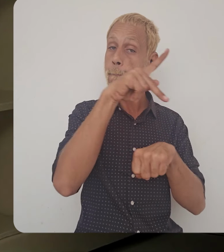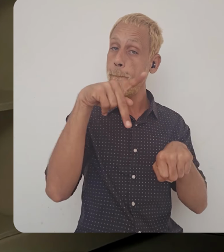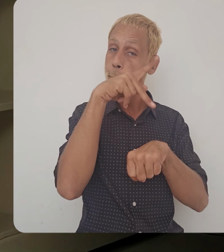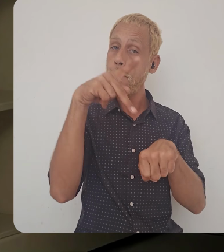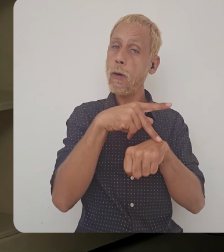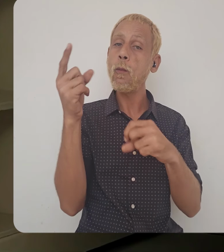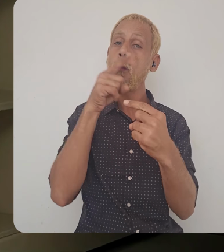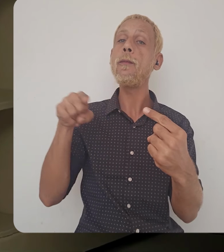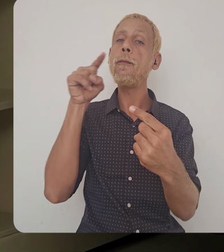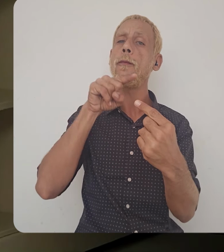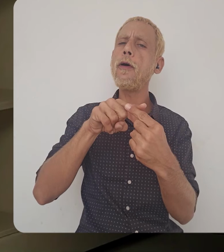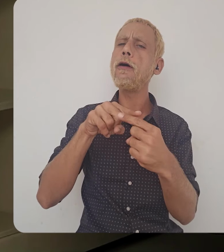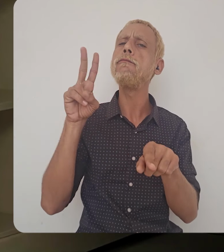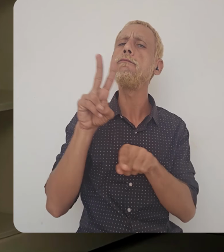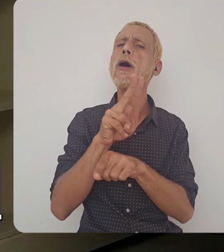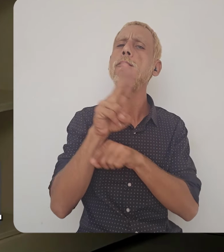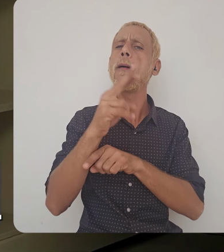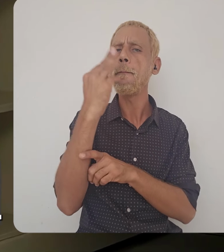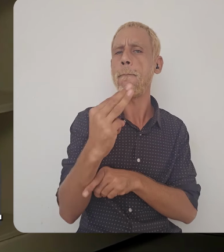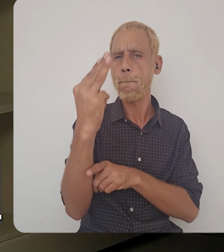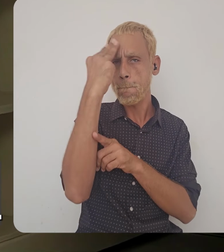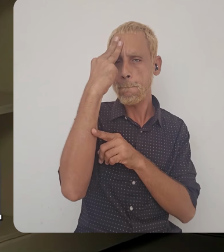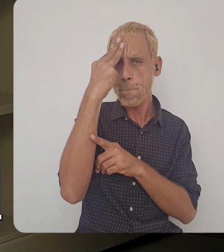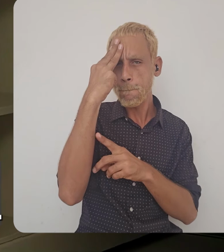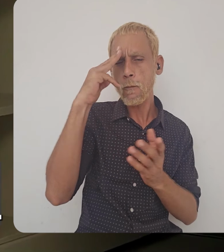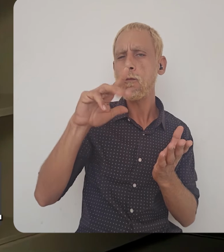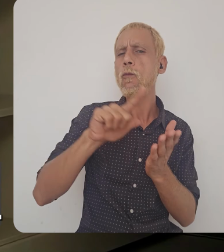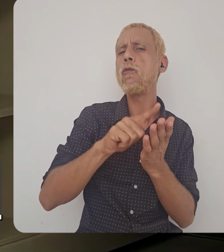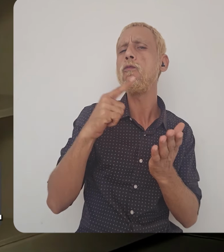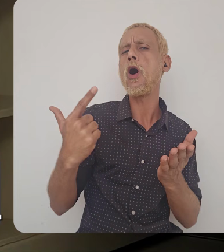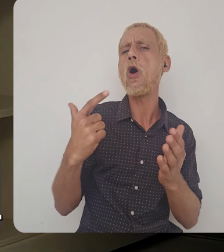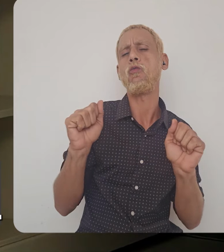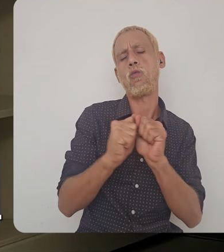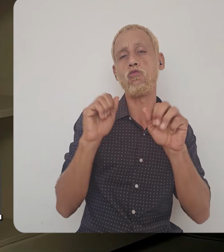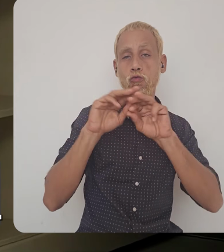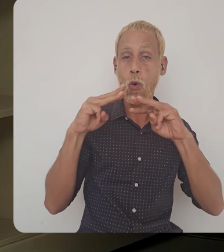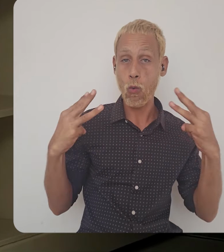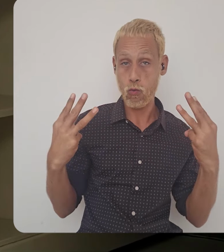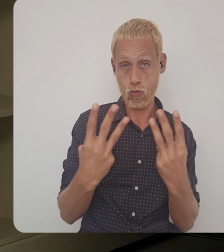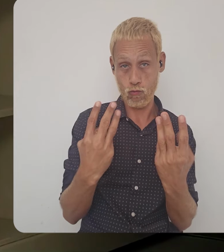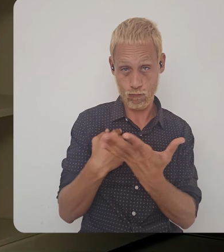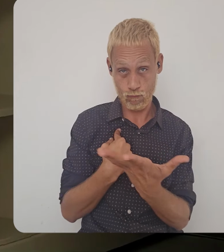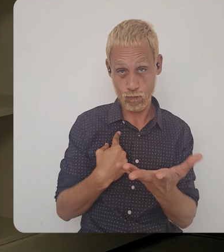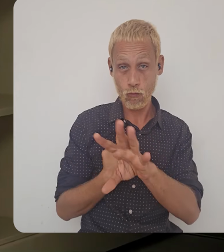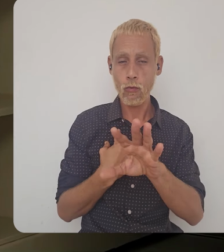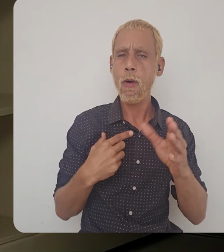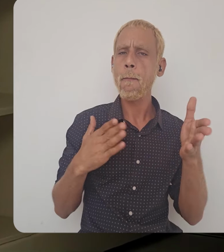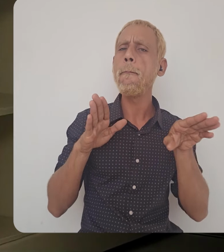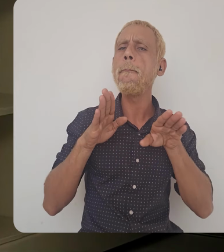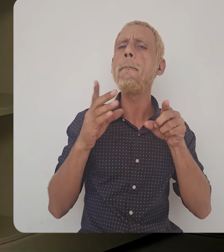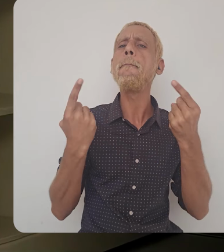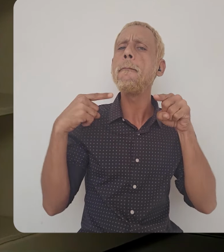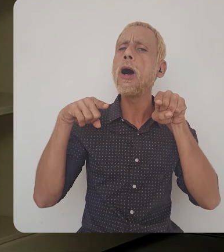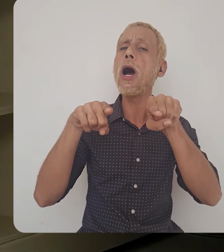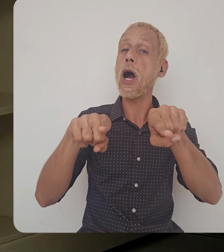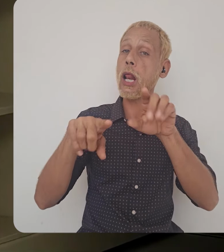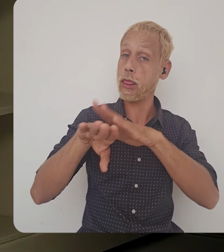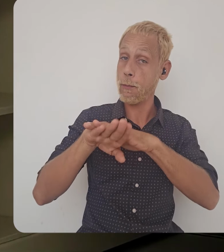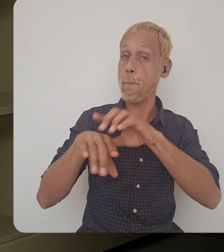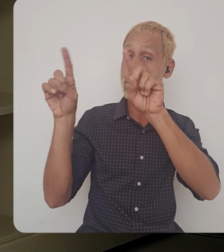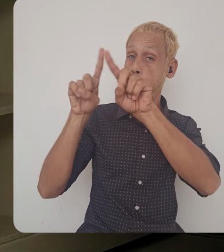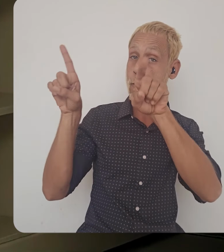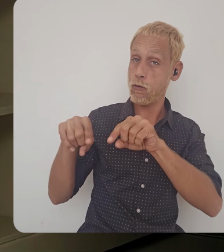objetivo de defender a memória dos jornais como memória do mundo junto à Unesco. Paralelamente a isso, um